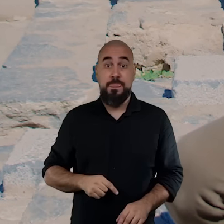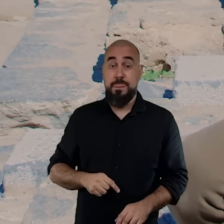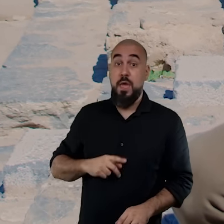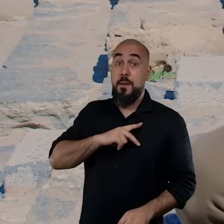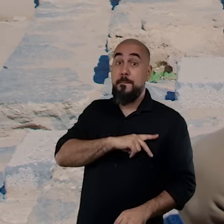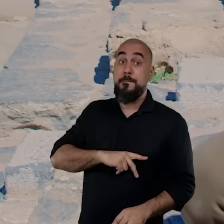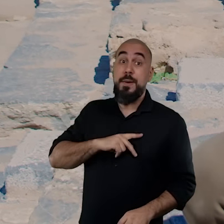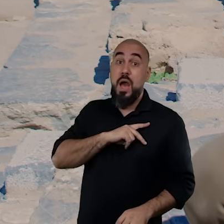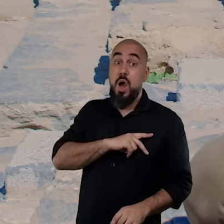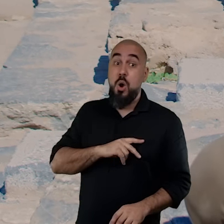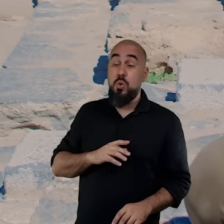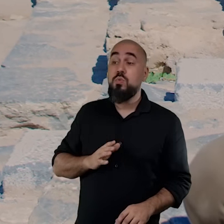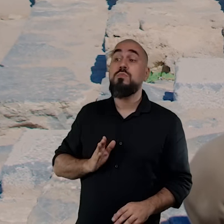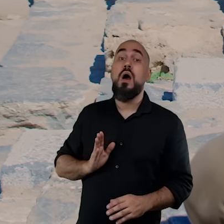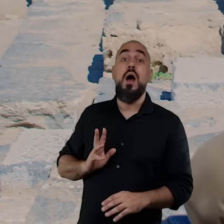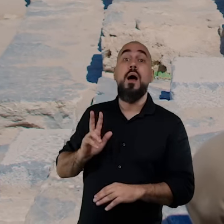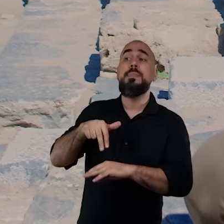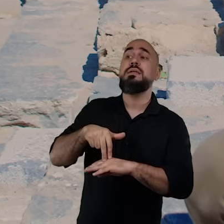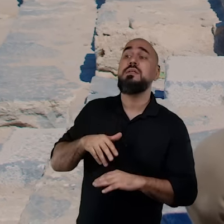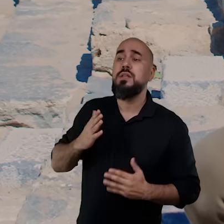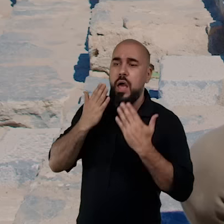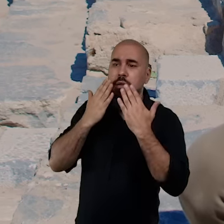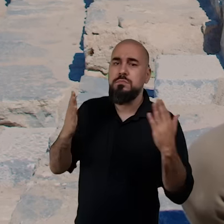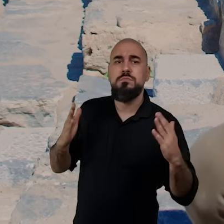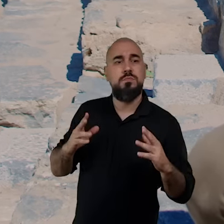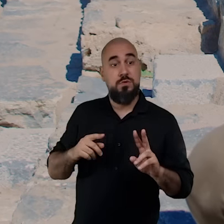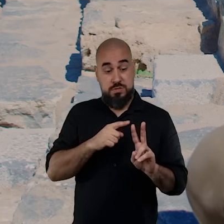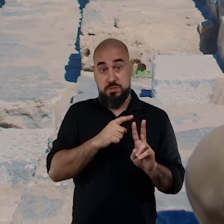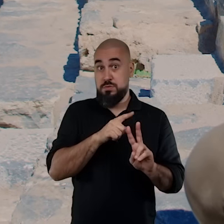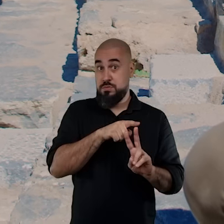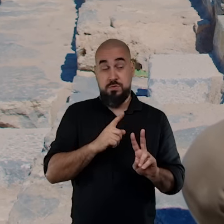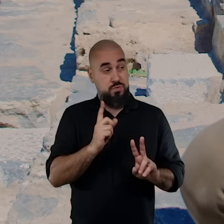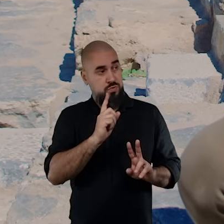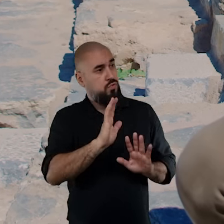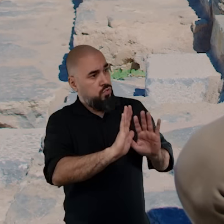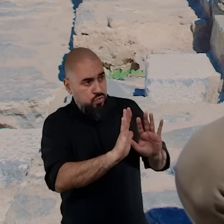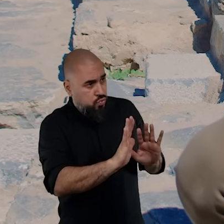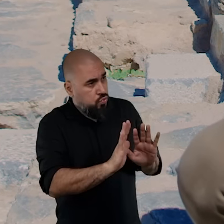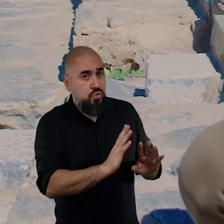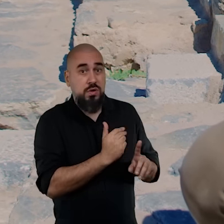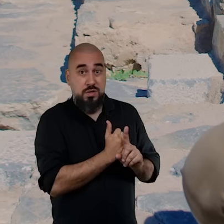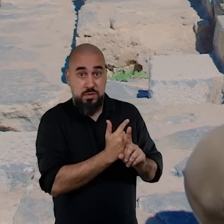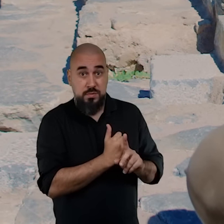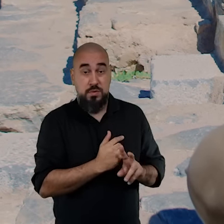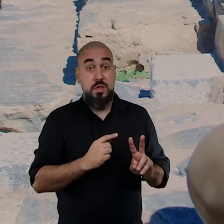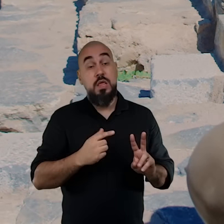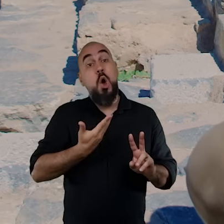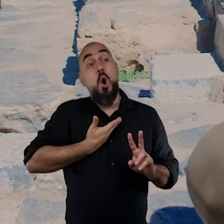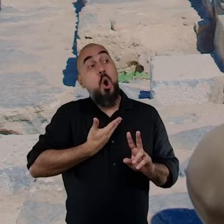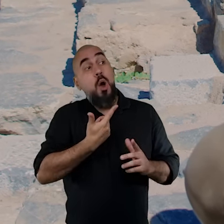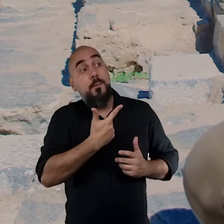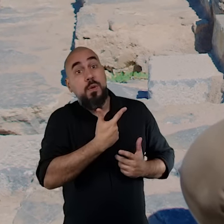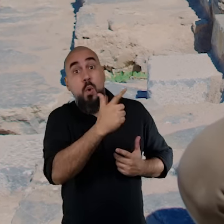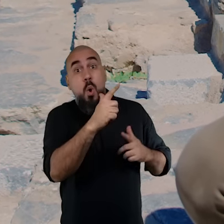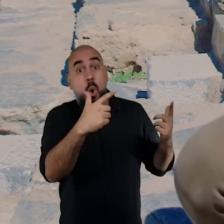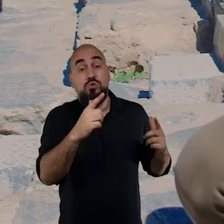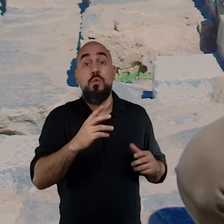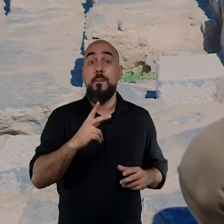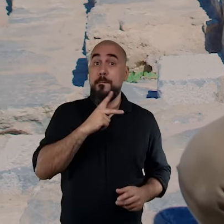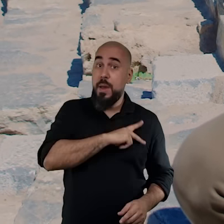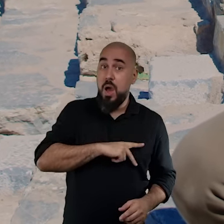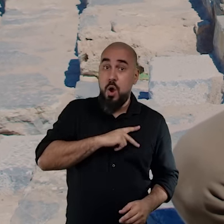os discípulos não o permitiram. Também algumas autoridades da província, que eram amigos de Paulo, mandaram um recado